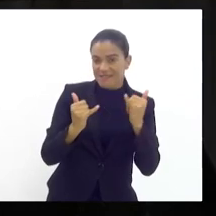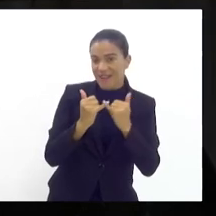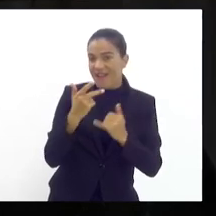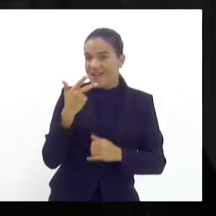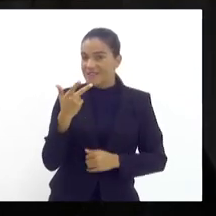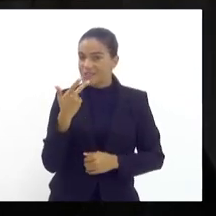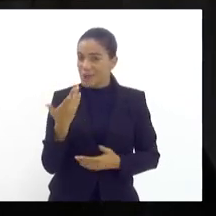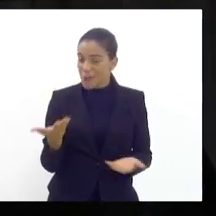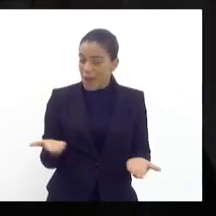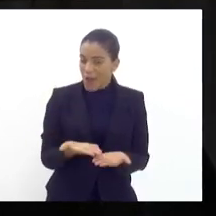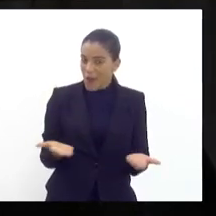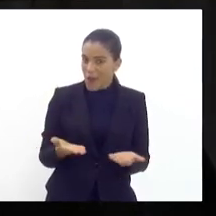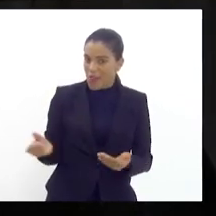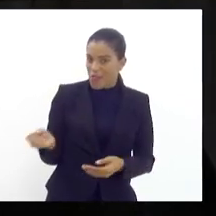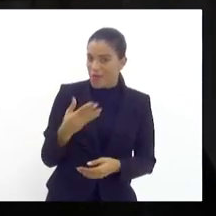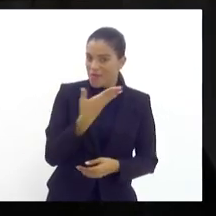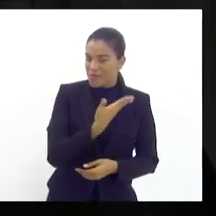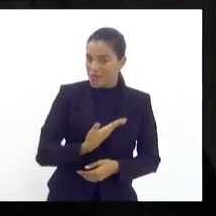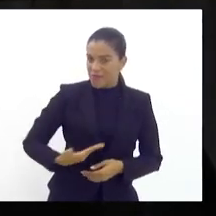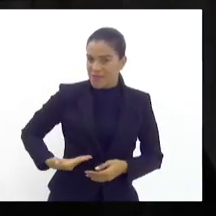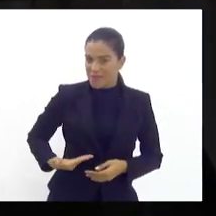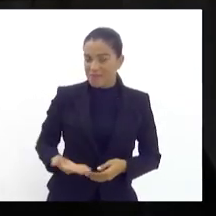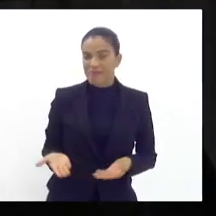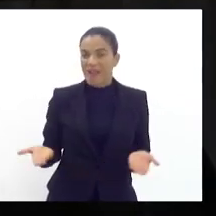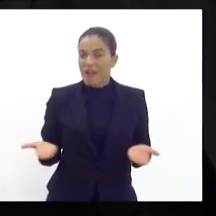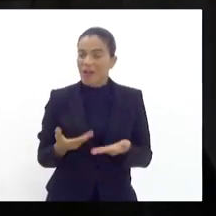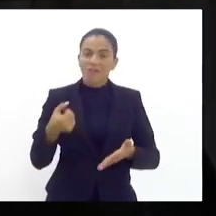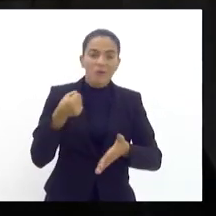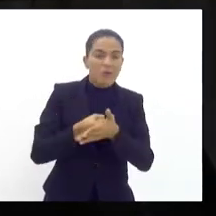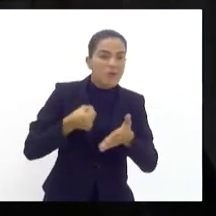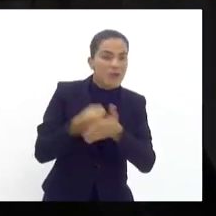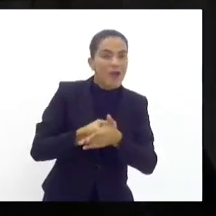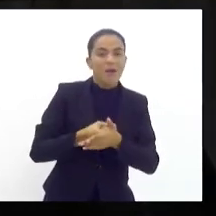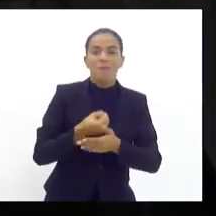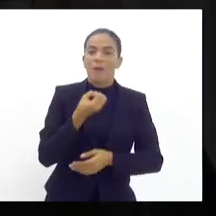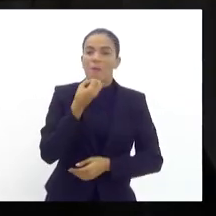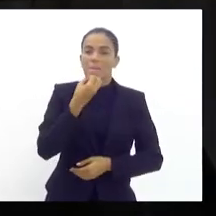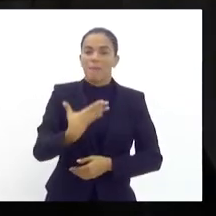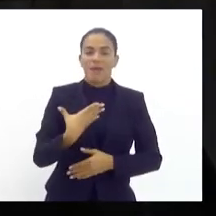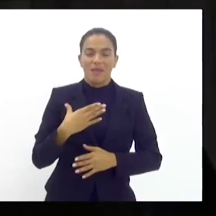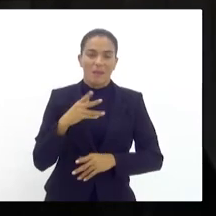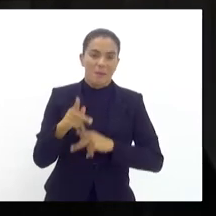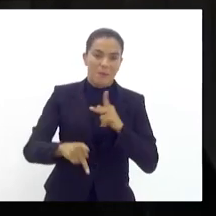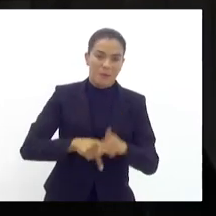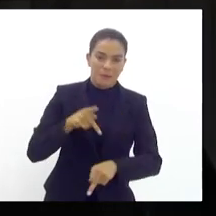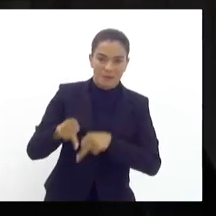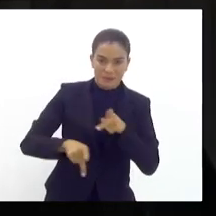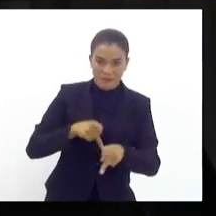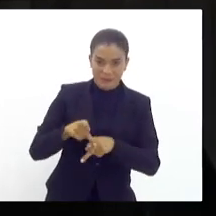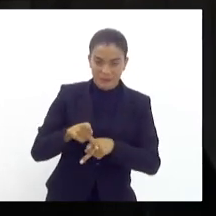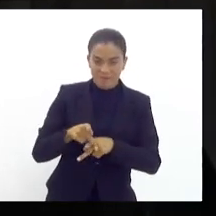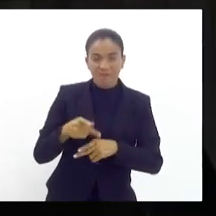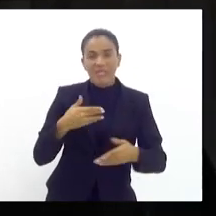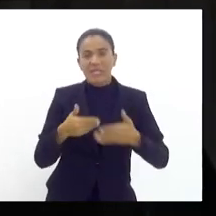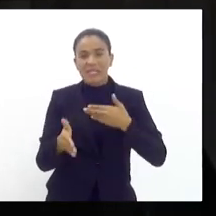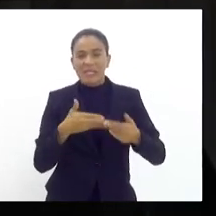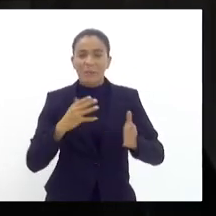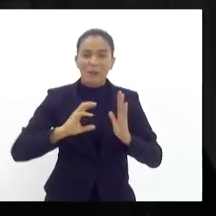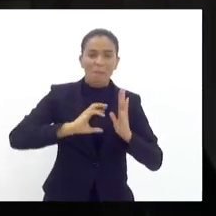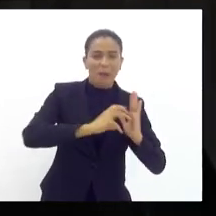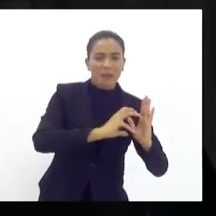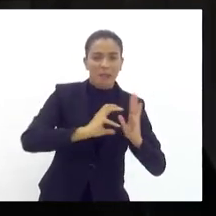e Fascismo com o atual governo estamos aqui para lutar para o bem de todos pela nossa população e dependente de bandeira